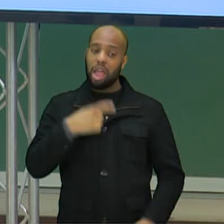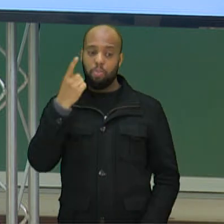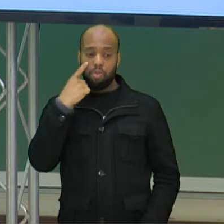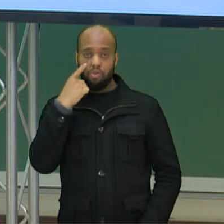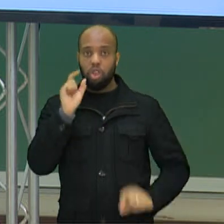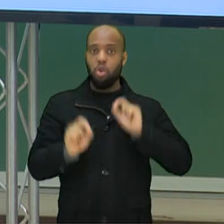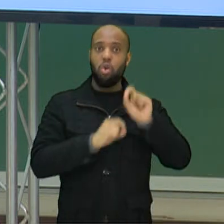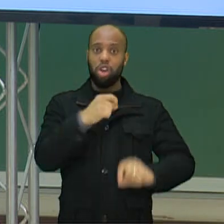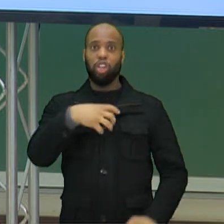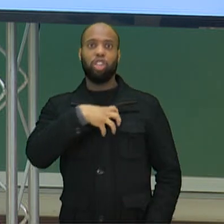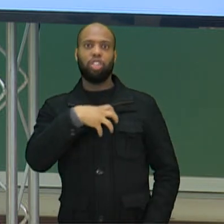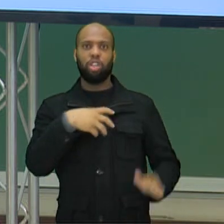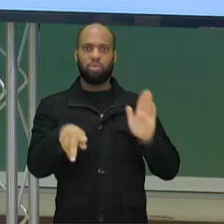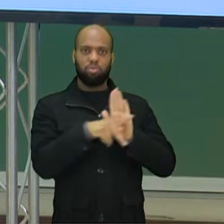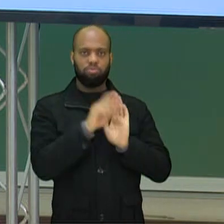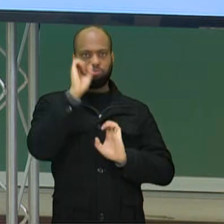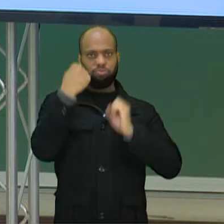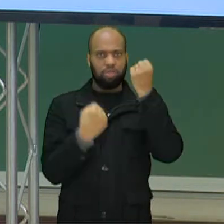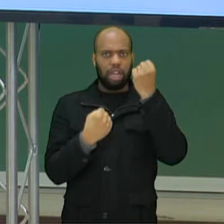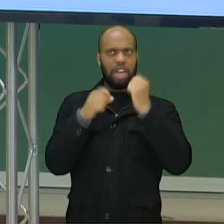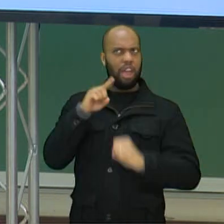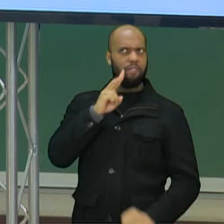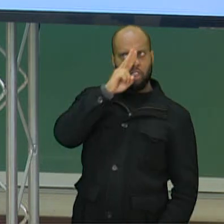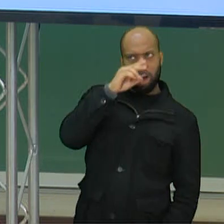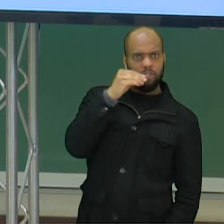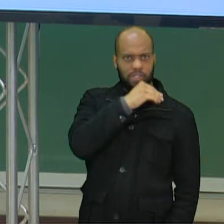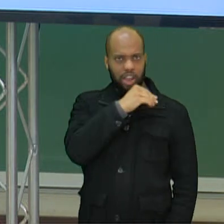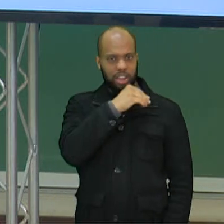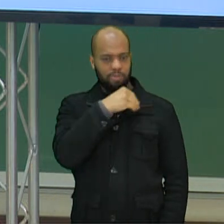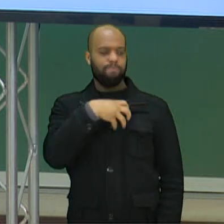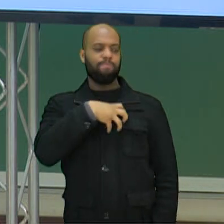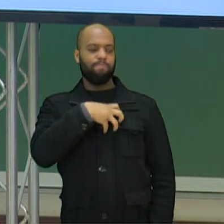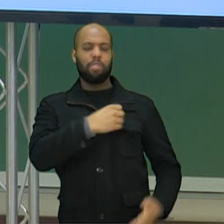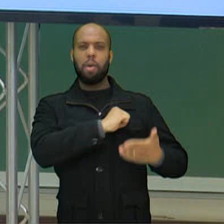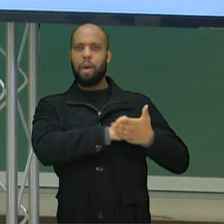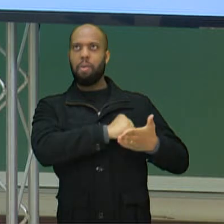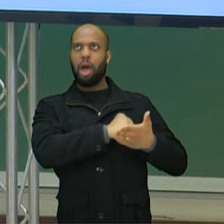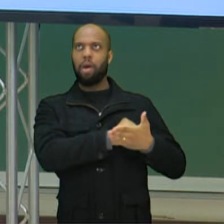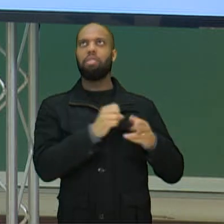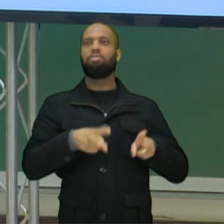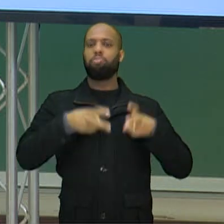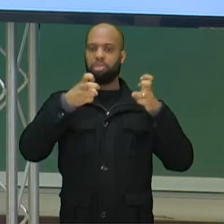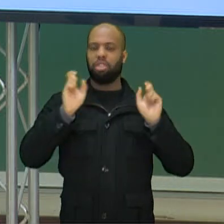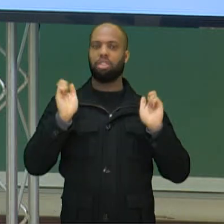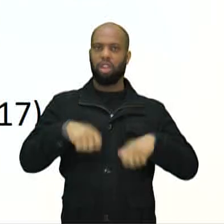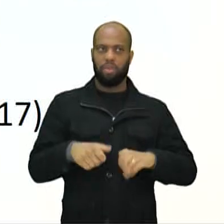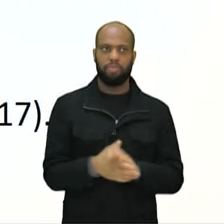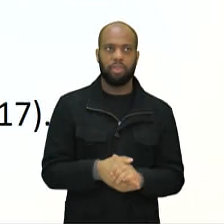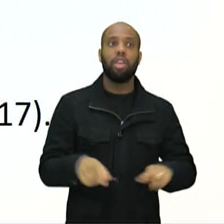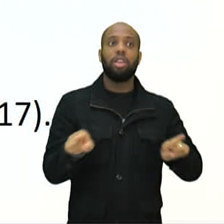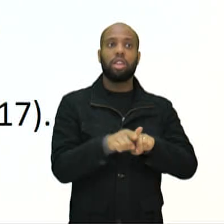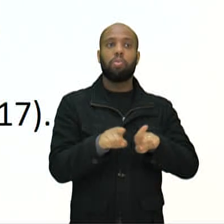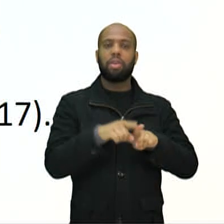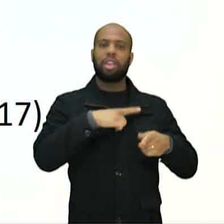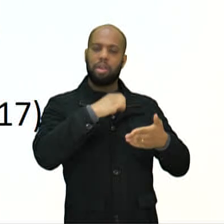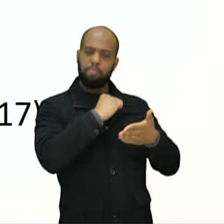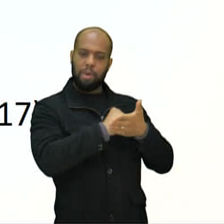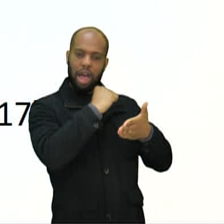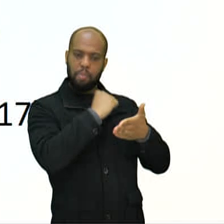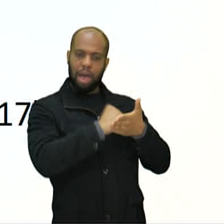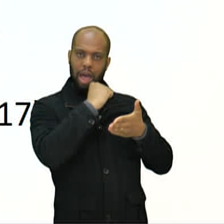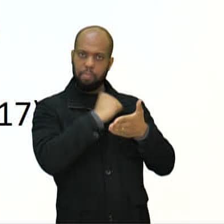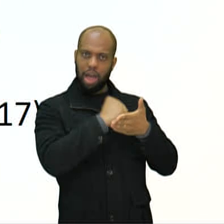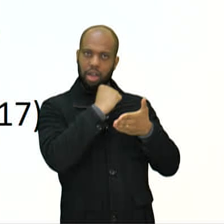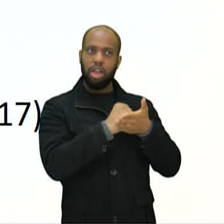intensidade do exercício que você está fazendo. Falando ainda de frequência cardíaca, nós temos a frequência cardíaca de